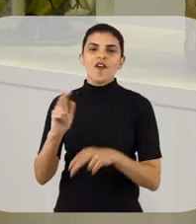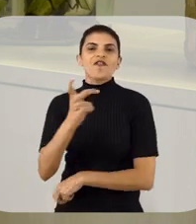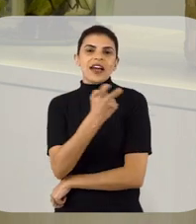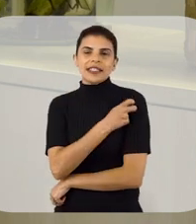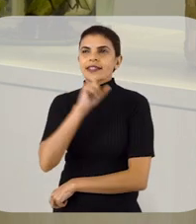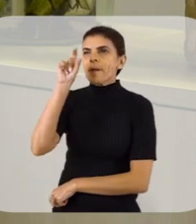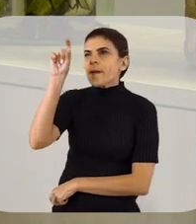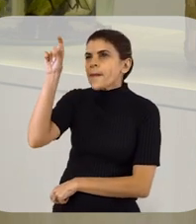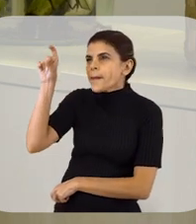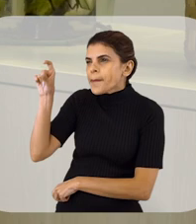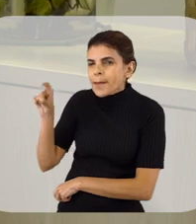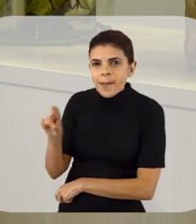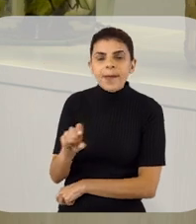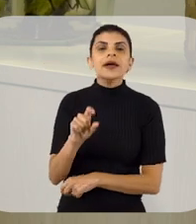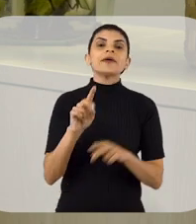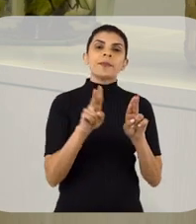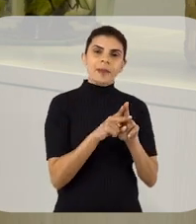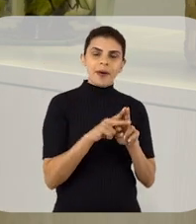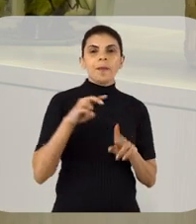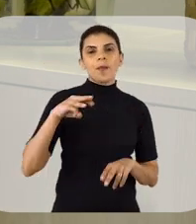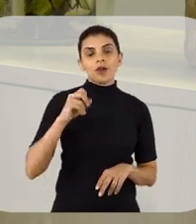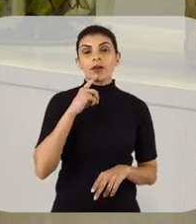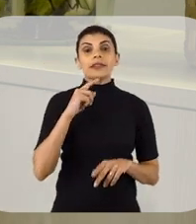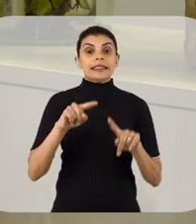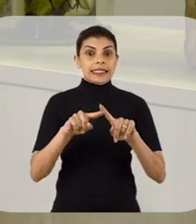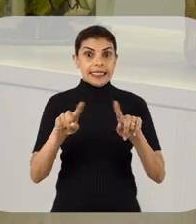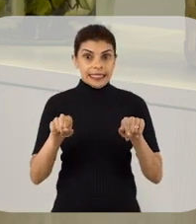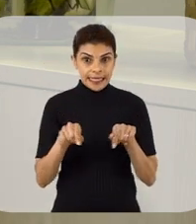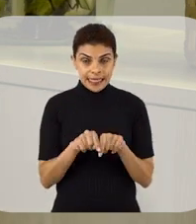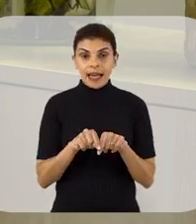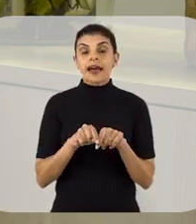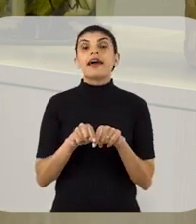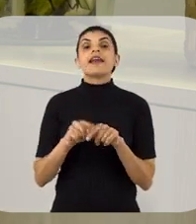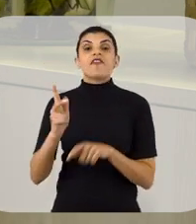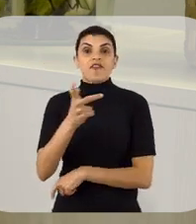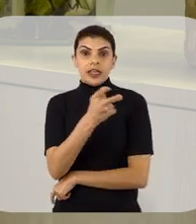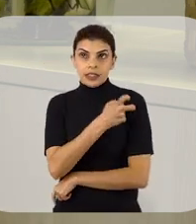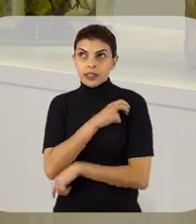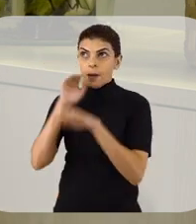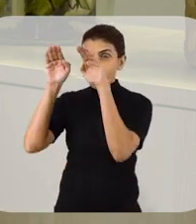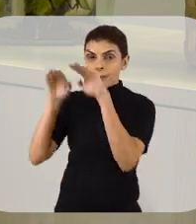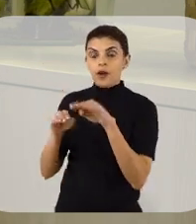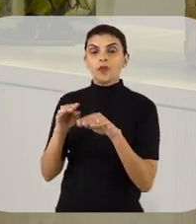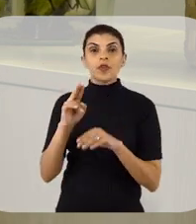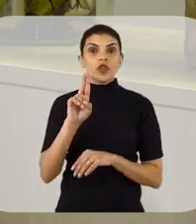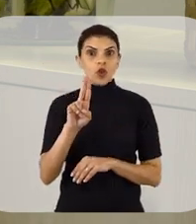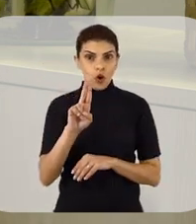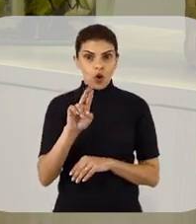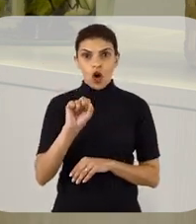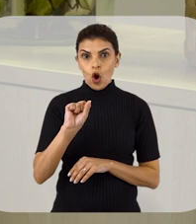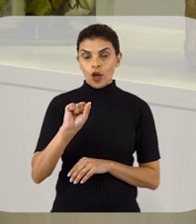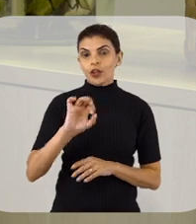vacinação da vacina monovalente. Então, ela deve, nas salas de vacinas, ela deve ficar armazenada entre 2 a 8 graus.